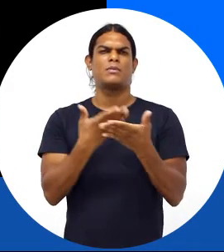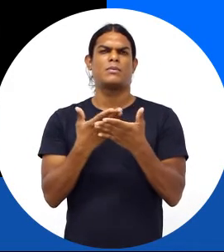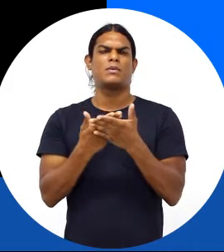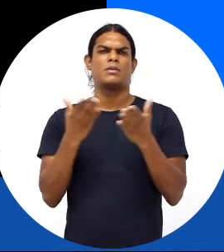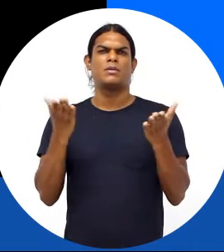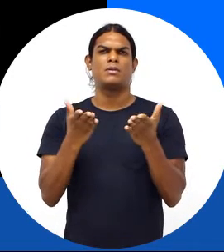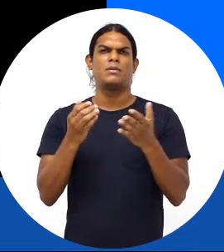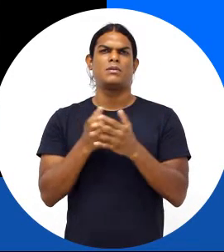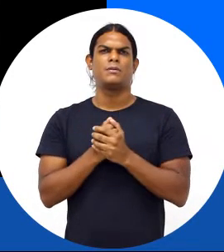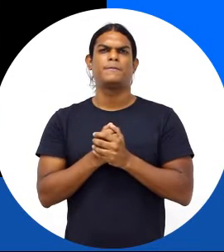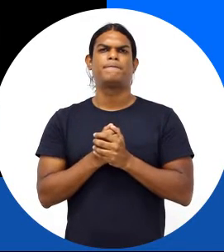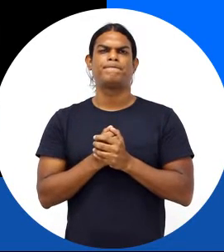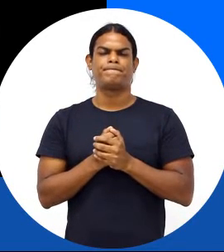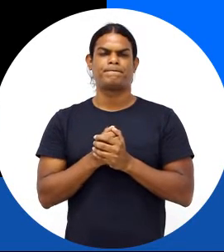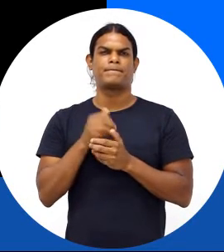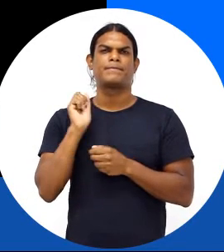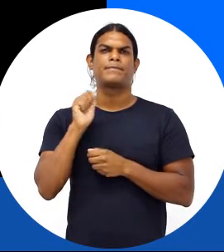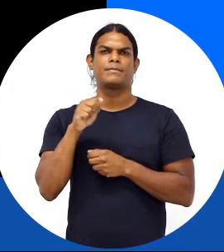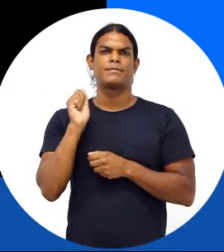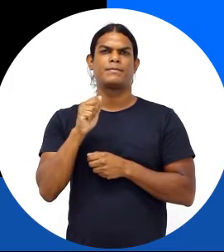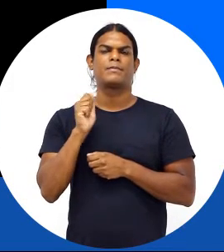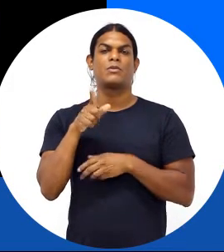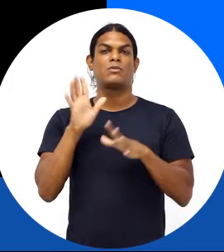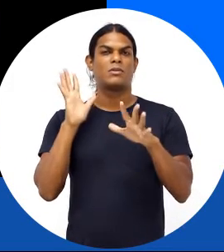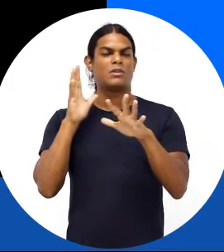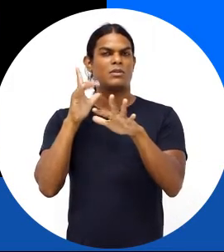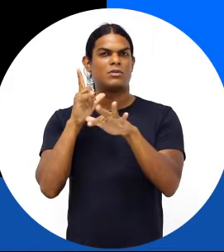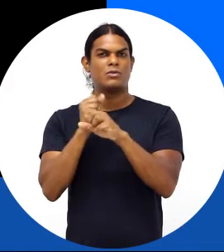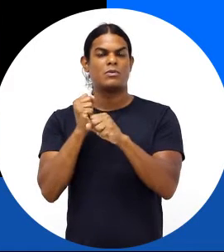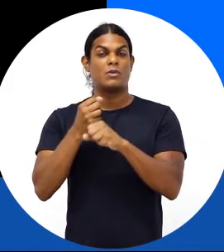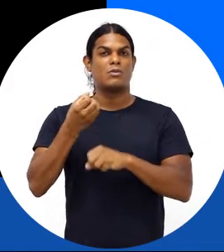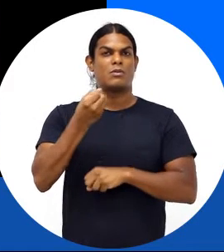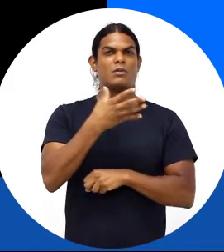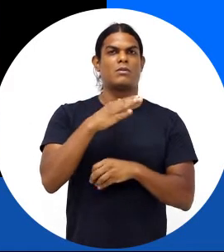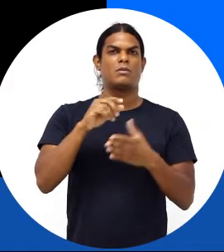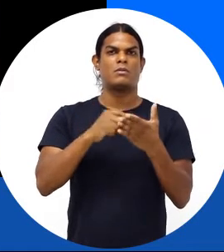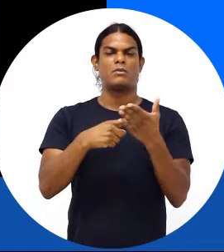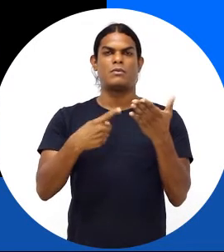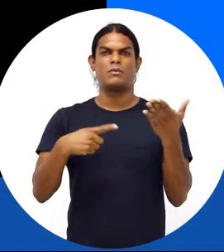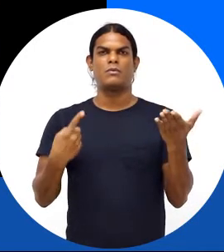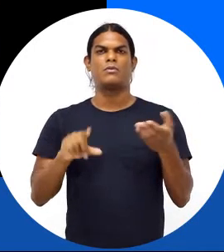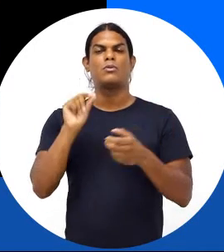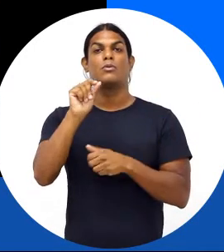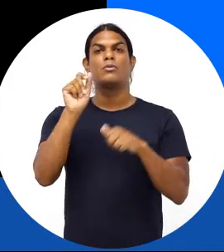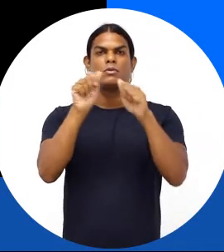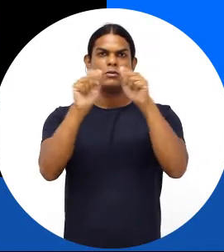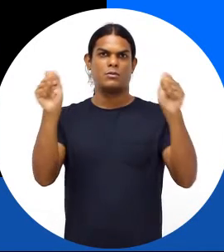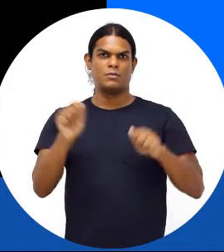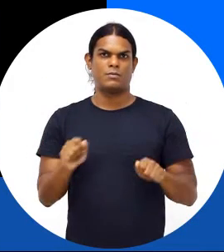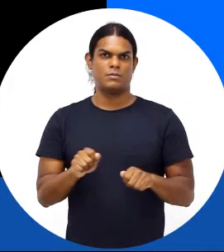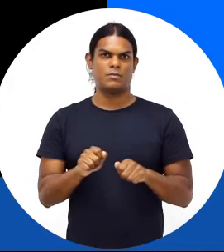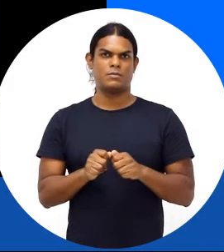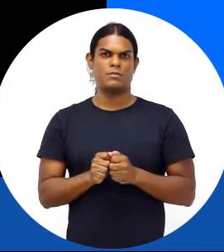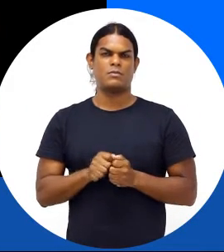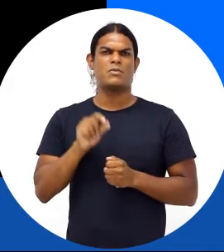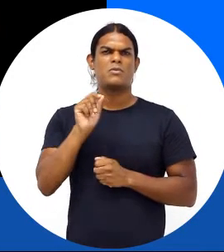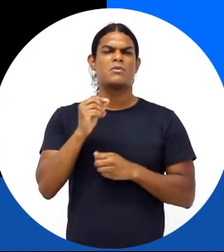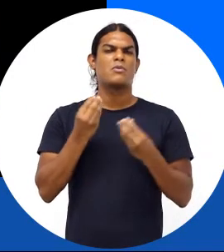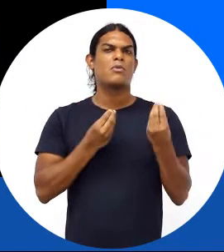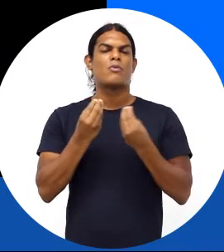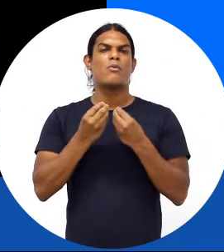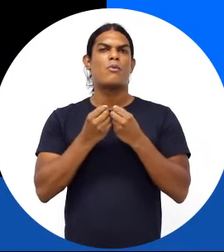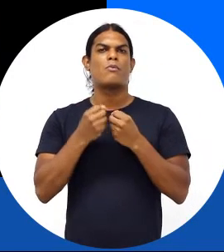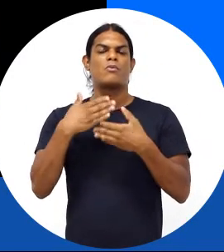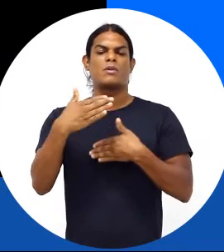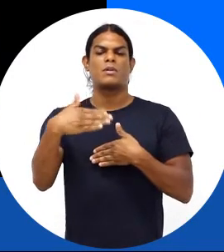Exatamente. Você resumiu nossa nova apostila, Betty. Obrigada. O que é a arte? O que faz dela boa ou ruim e